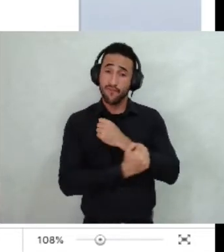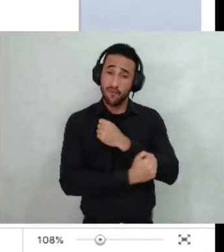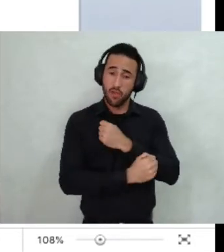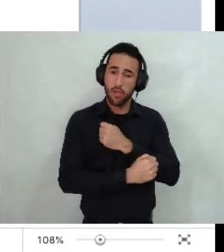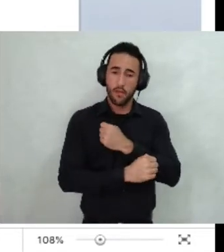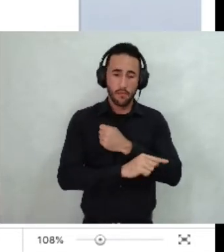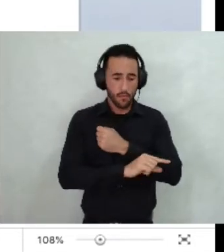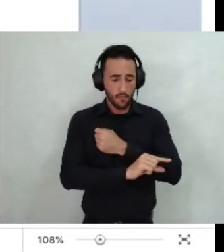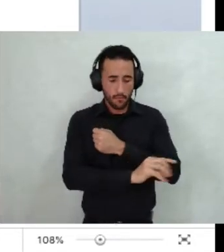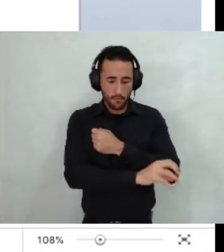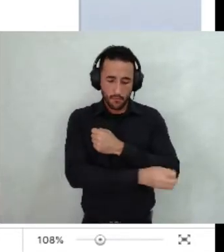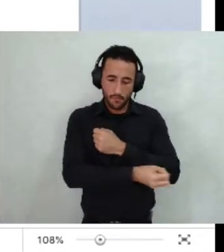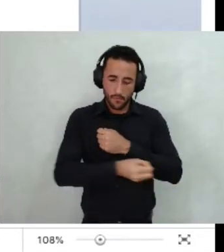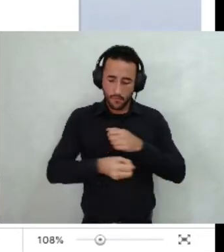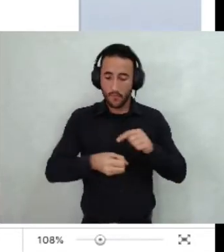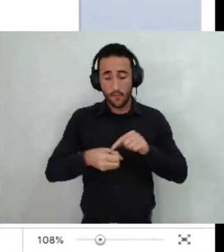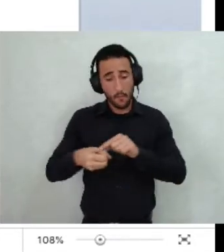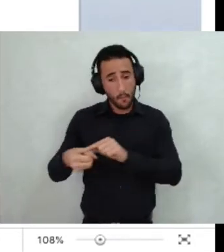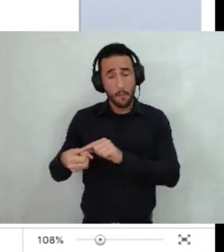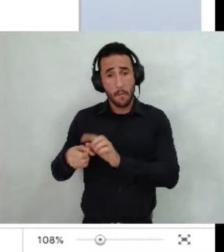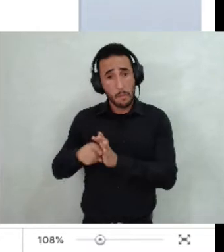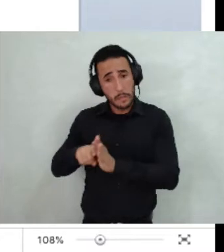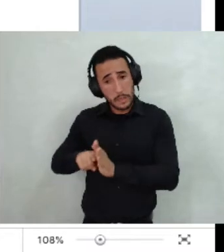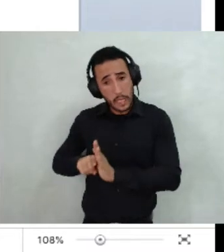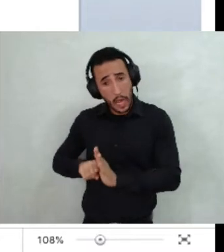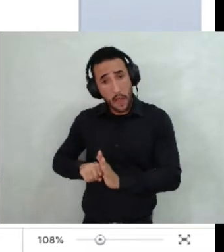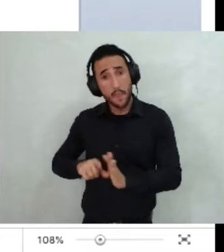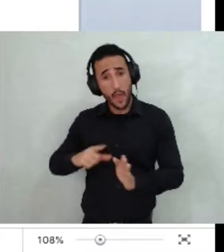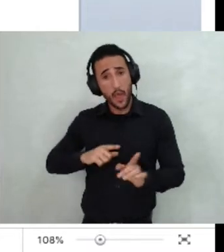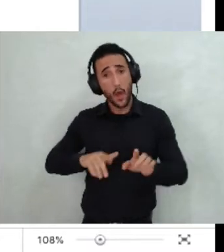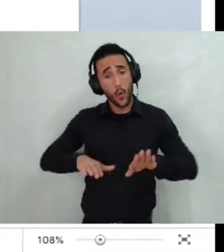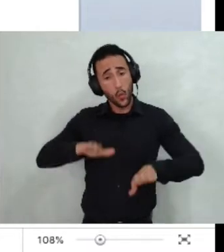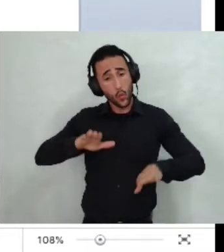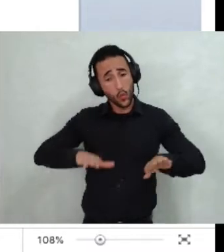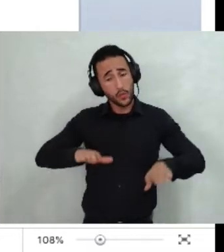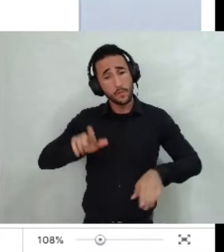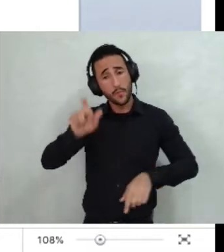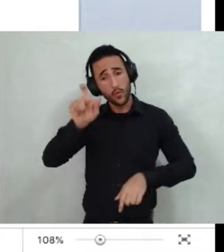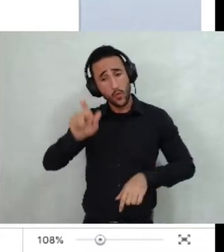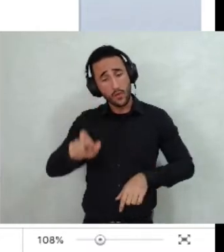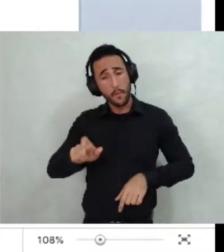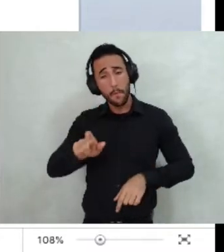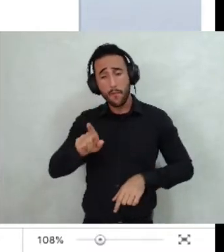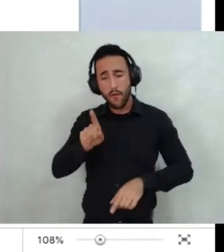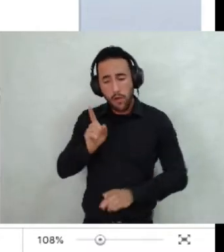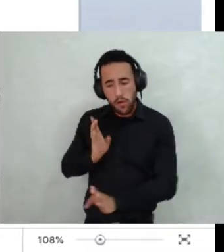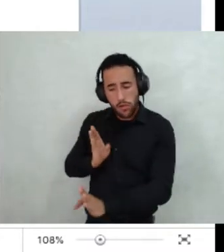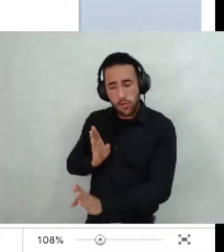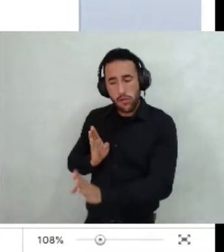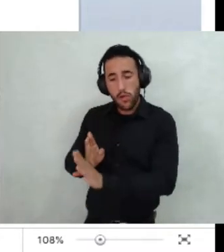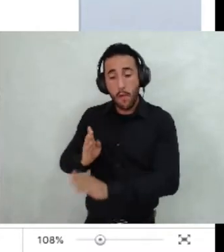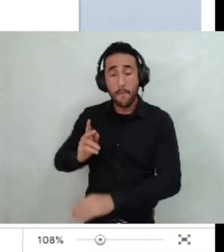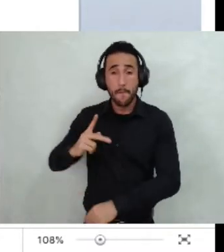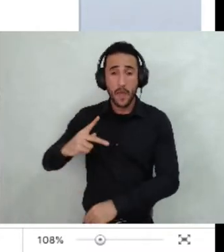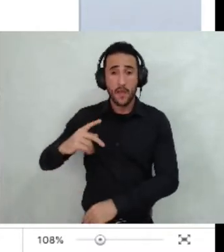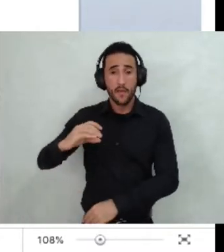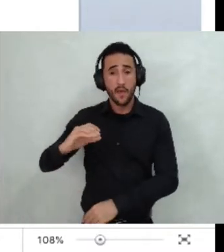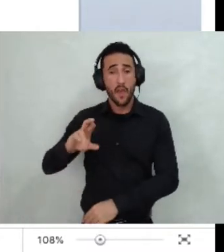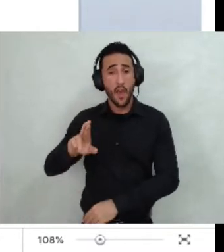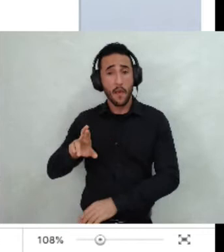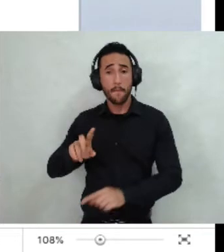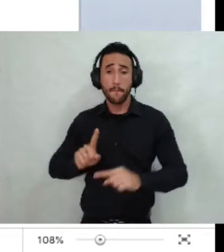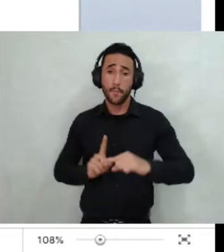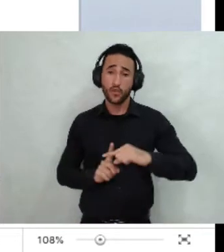foi possível, em alguns pacientes, você detectar o PCR positivo até